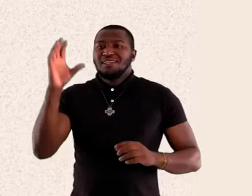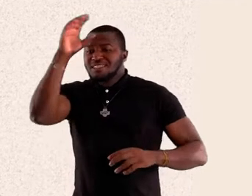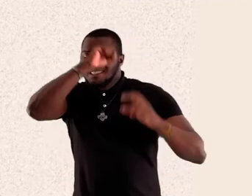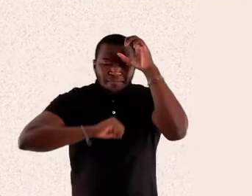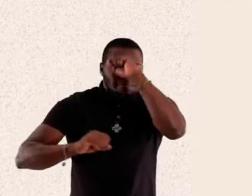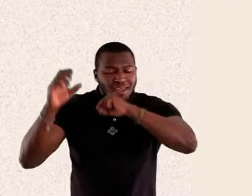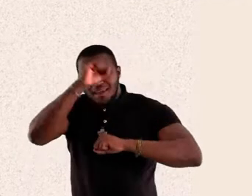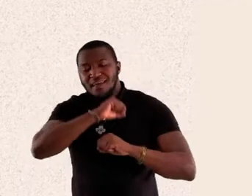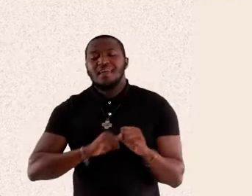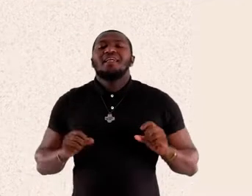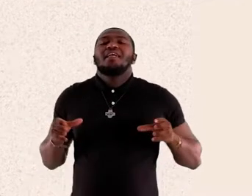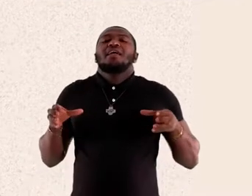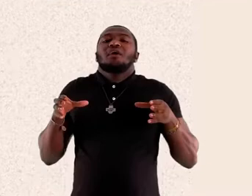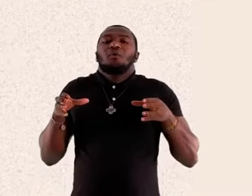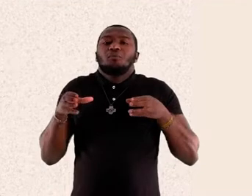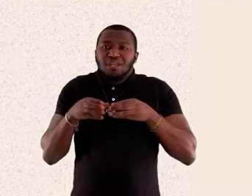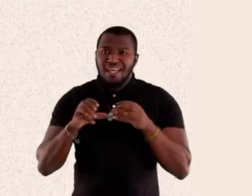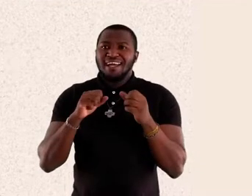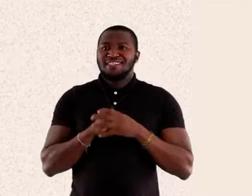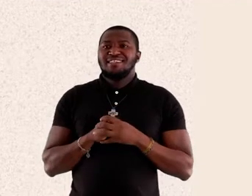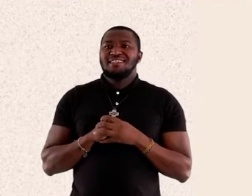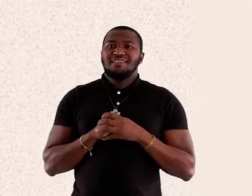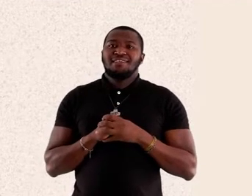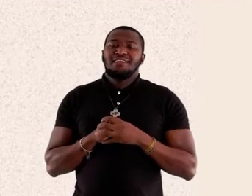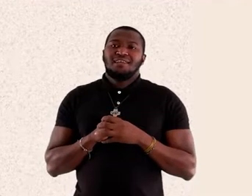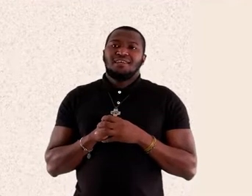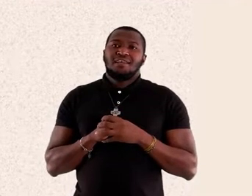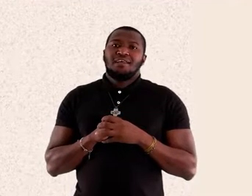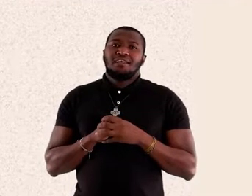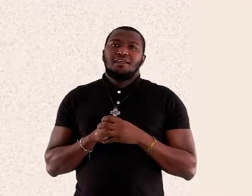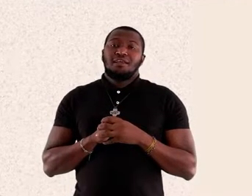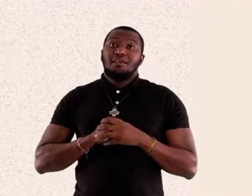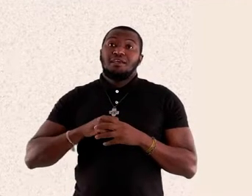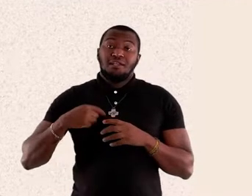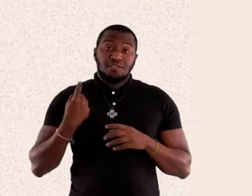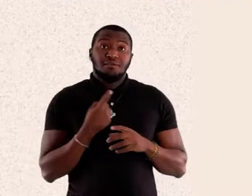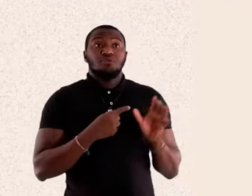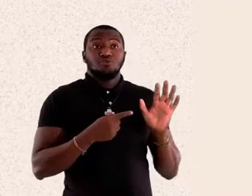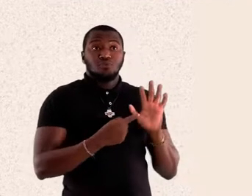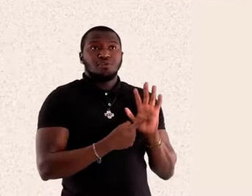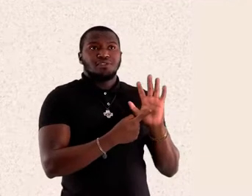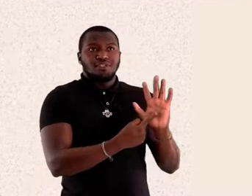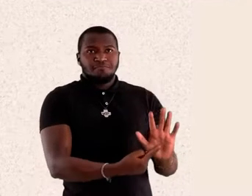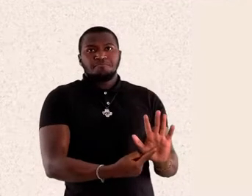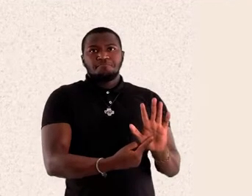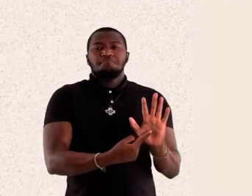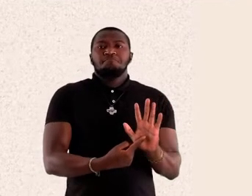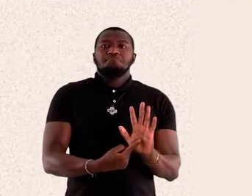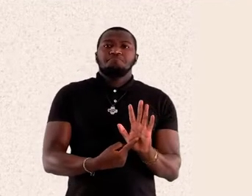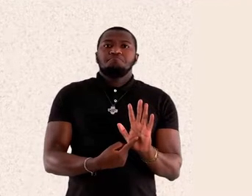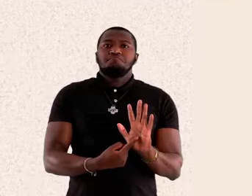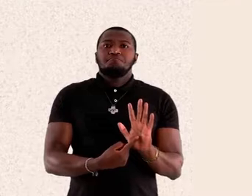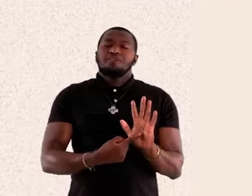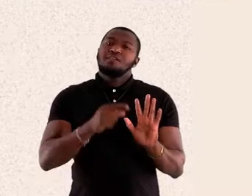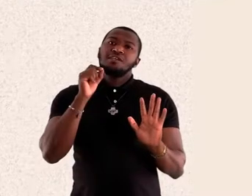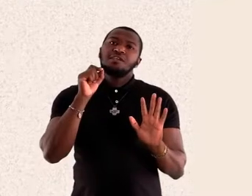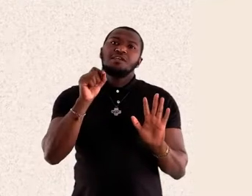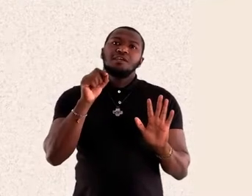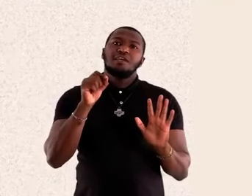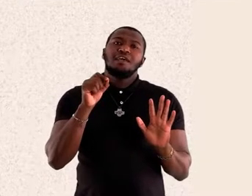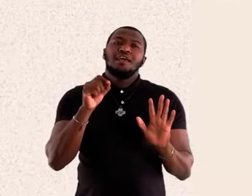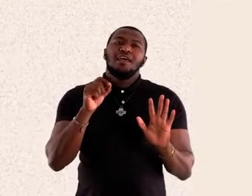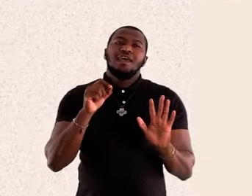e e e ele também né seguindo lá em tem aí a aponta essa como uma